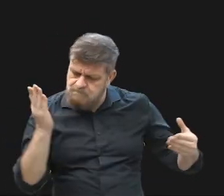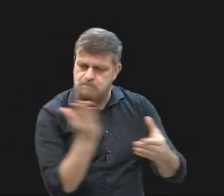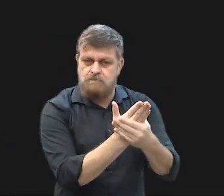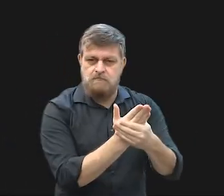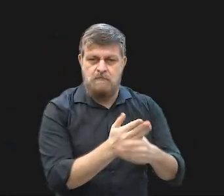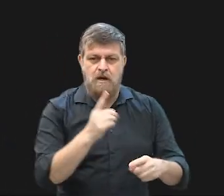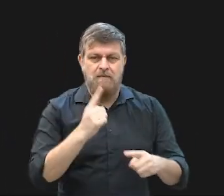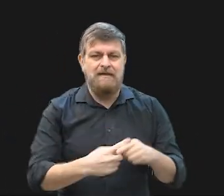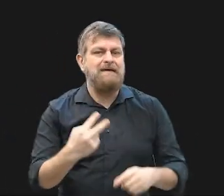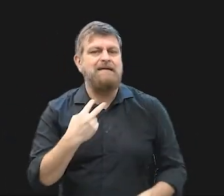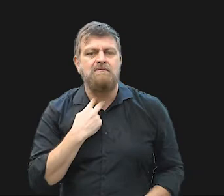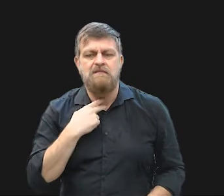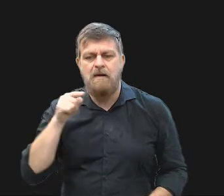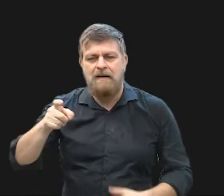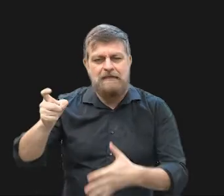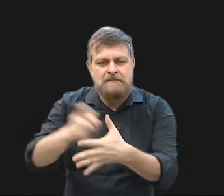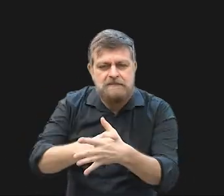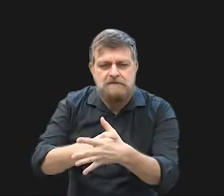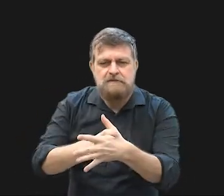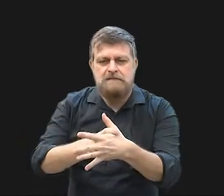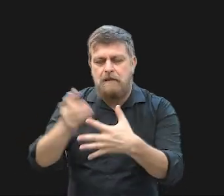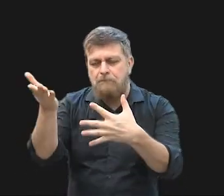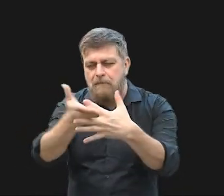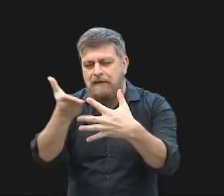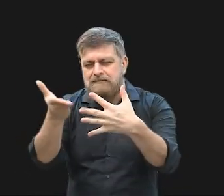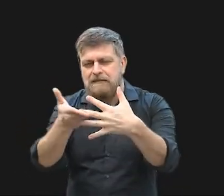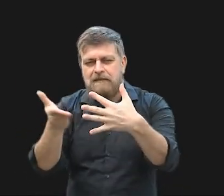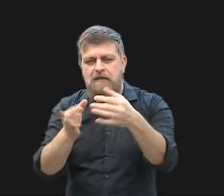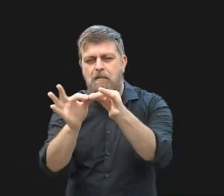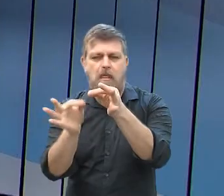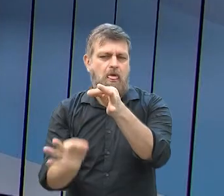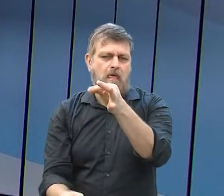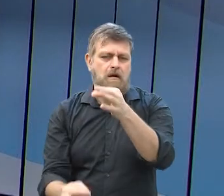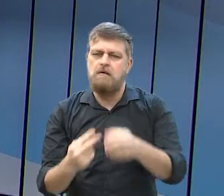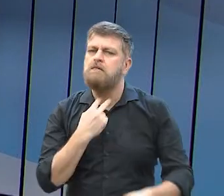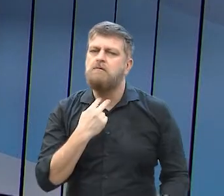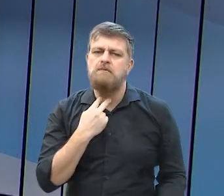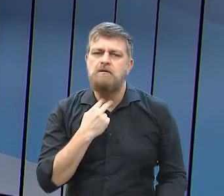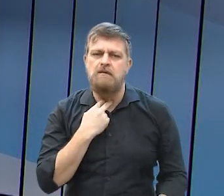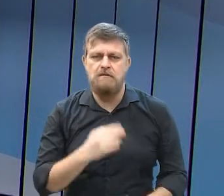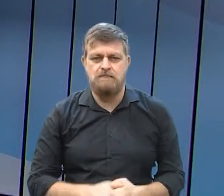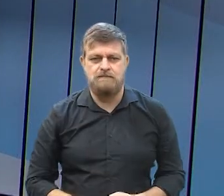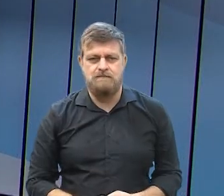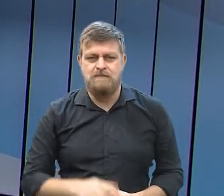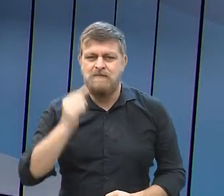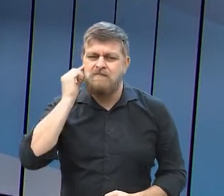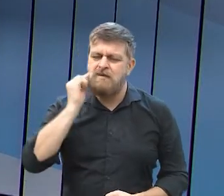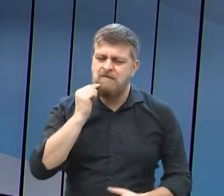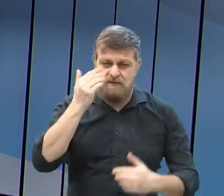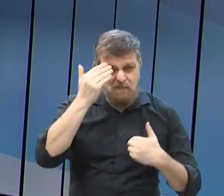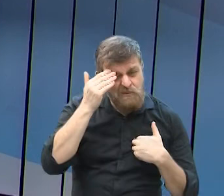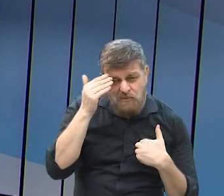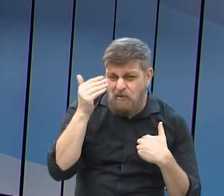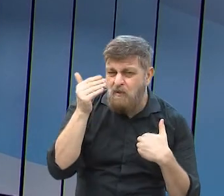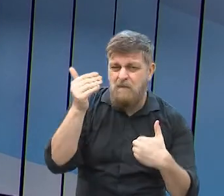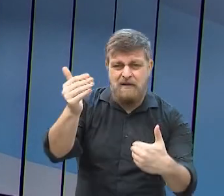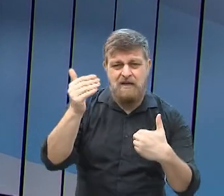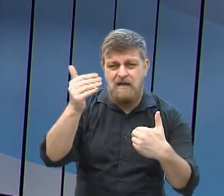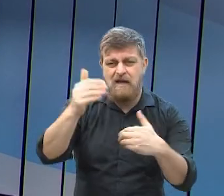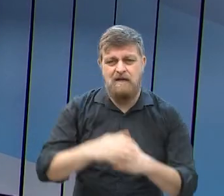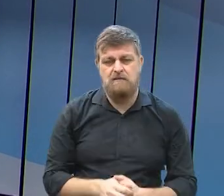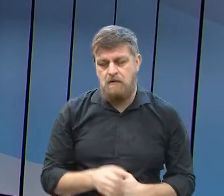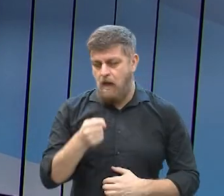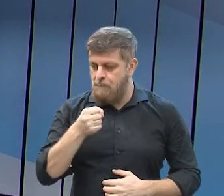ele protelar o pagamento de algo que ele pegou na sua administração. Vereador Marcelo Silva, muito obrigado por